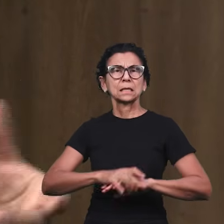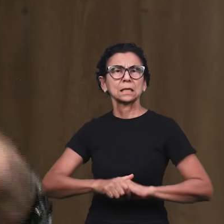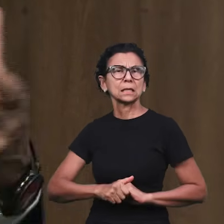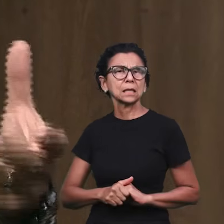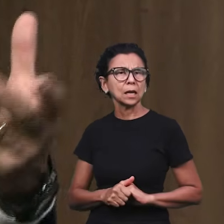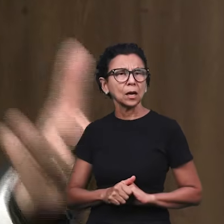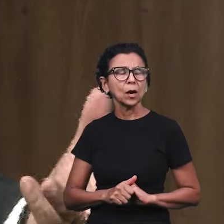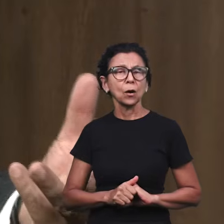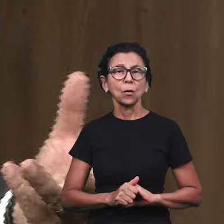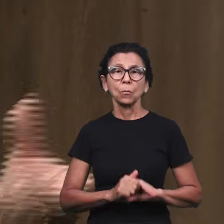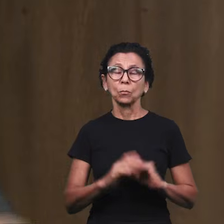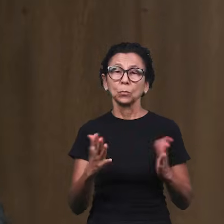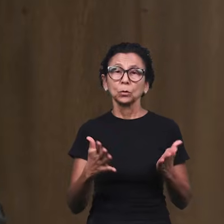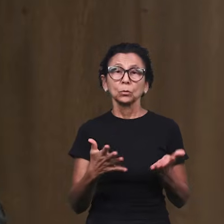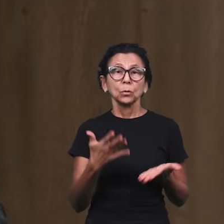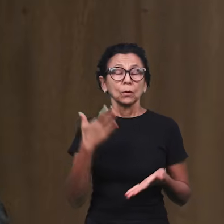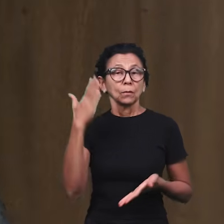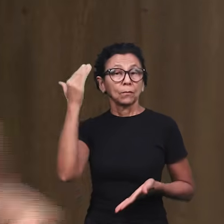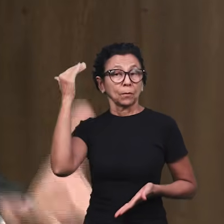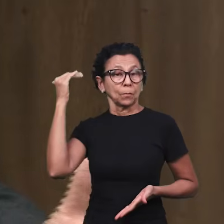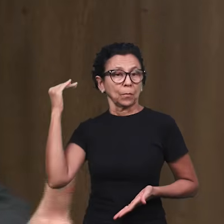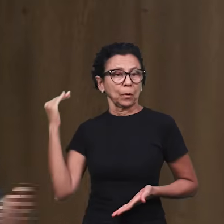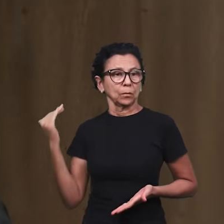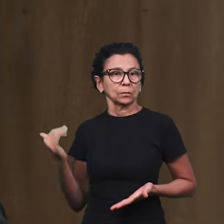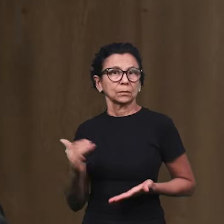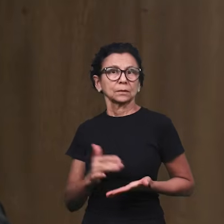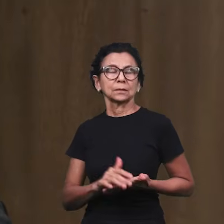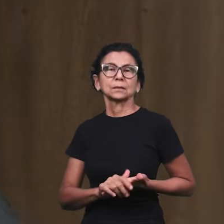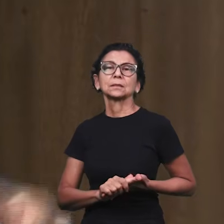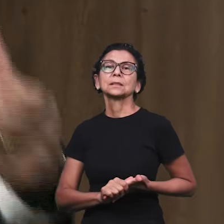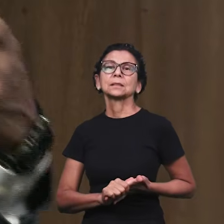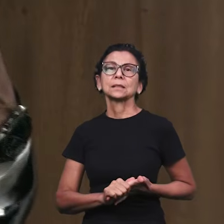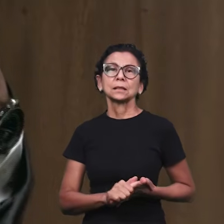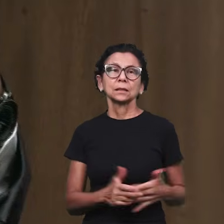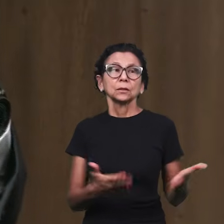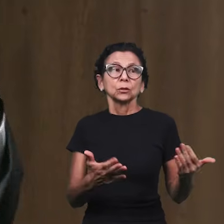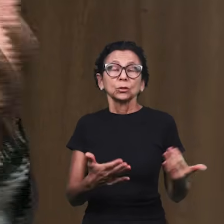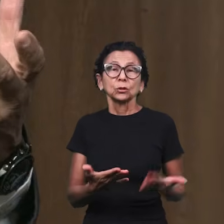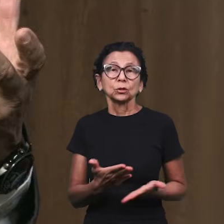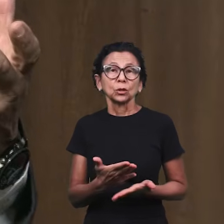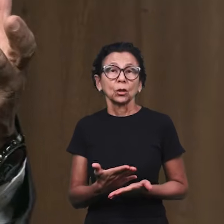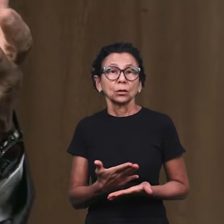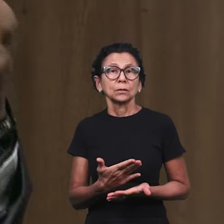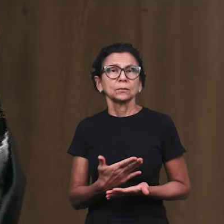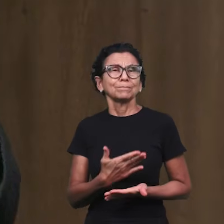né? Saltava aos olhos dos jovens, né?